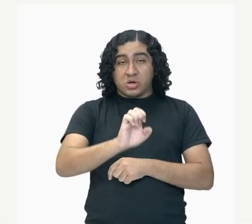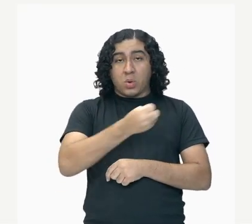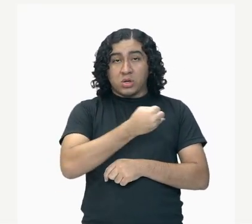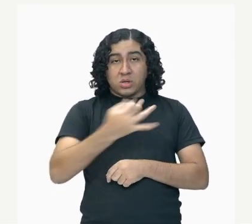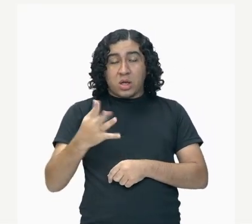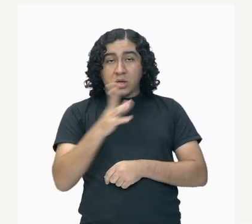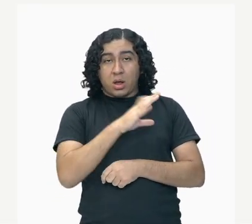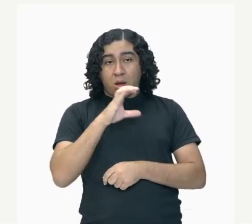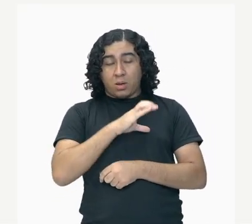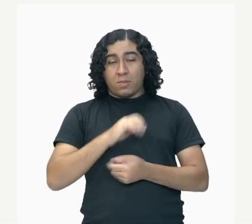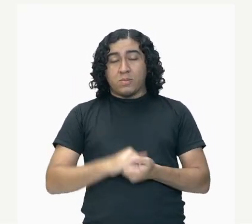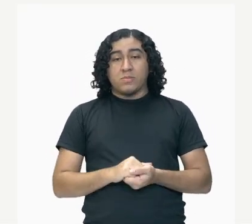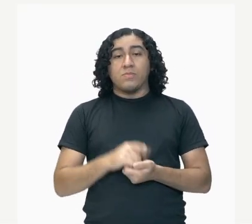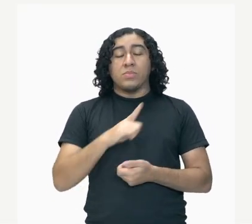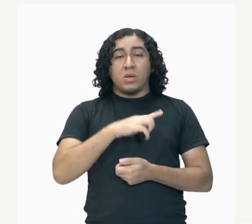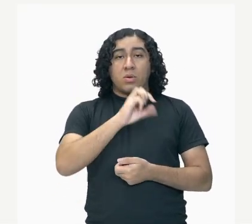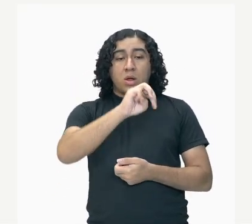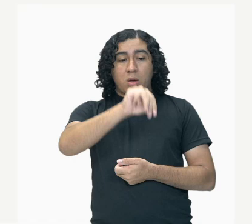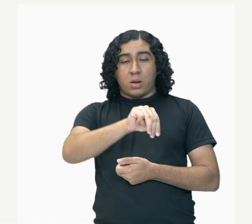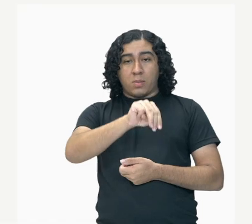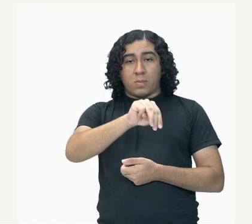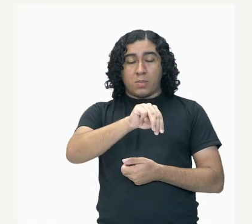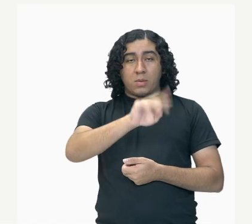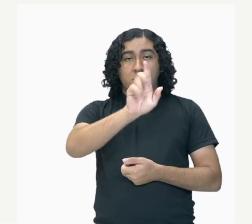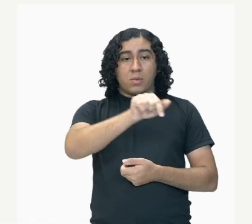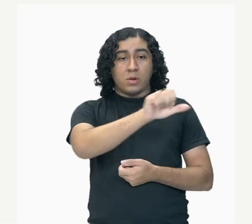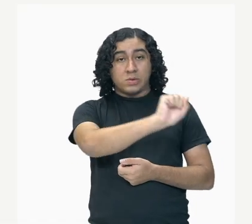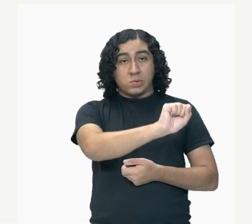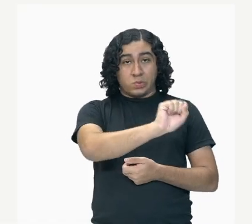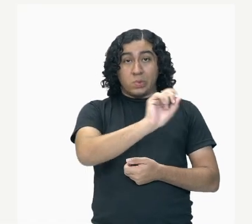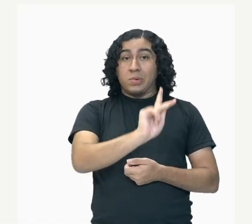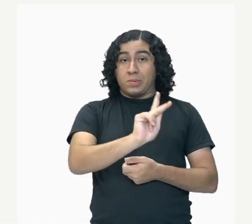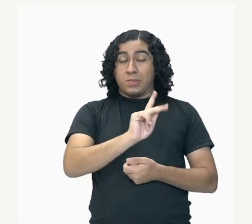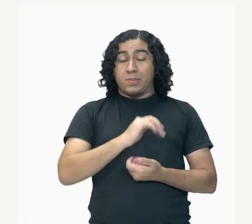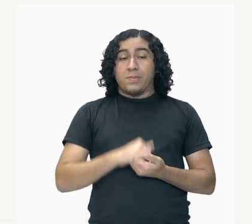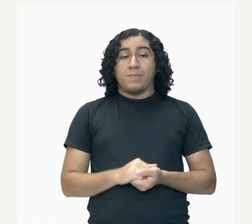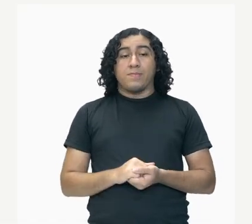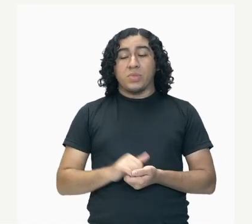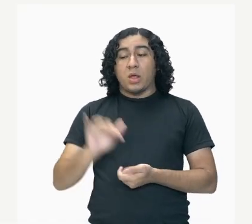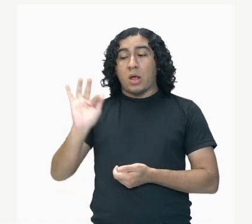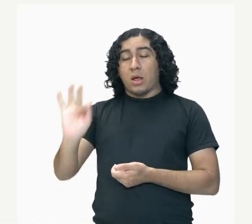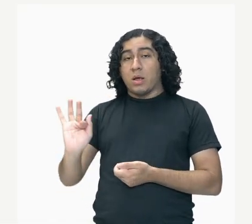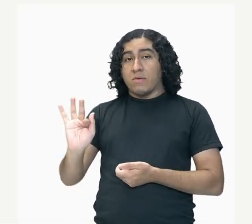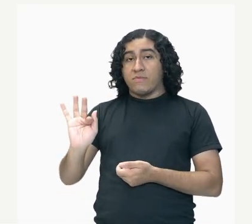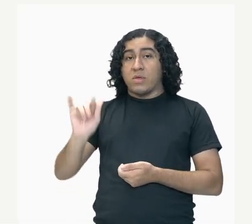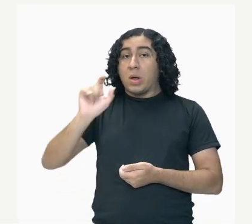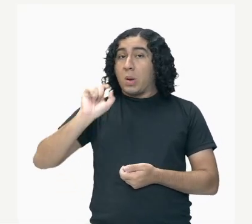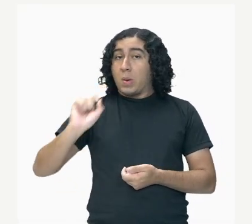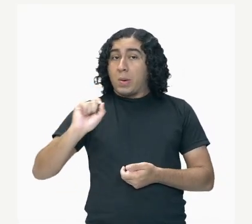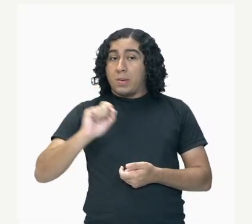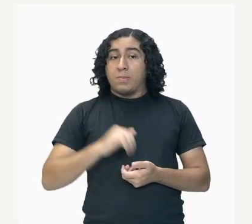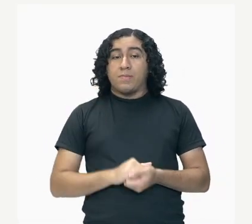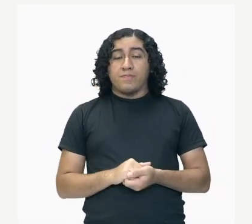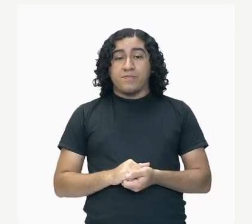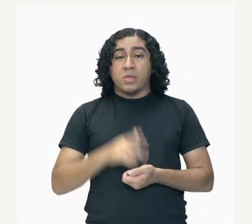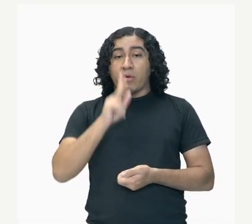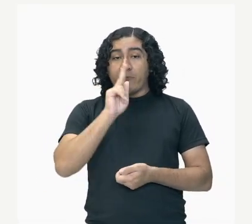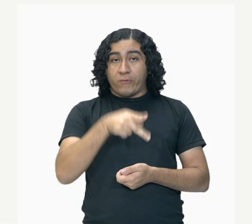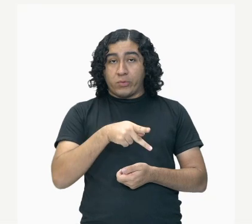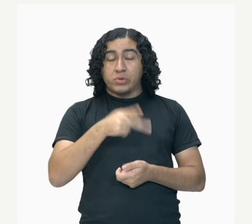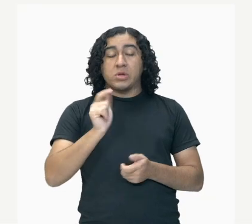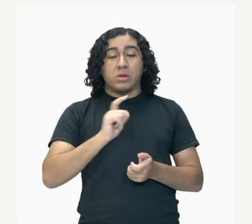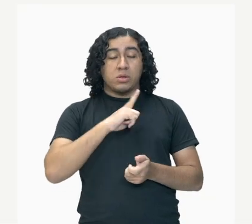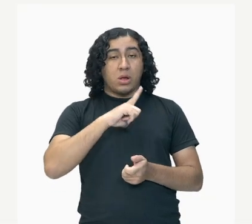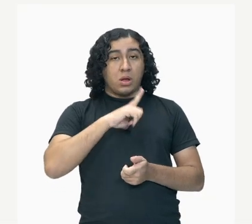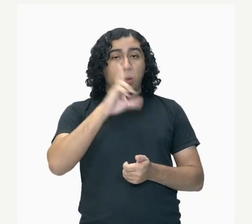ela é medida em m/s Tá certo F é a tensão Ou seja a